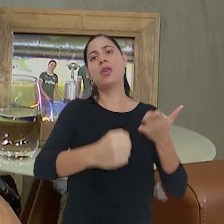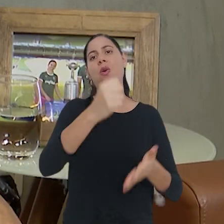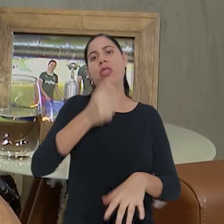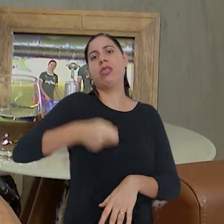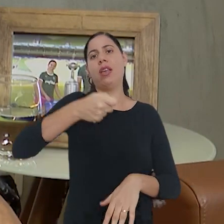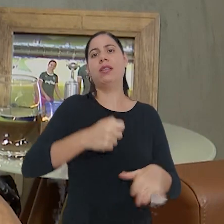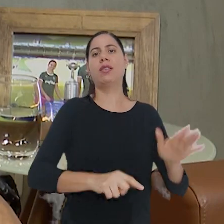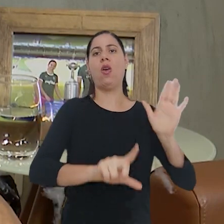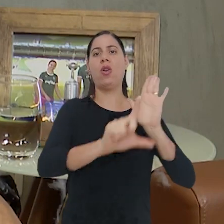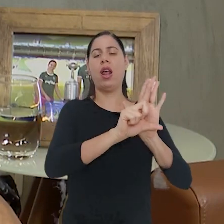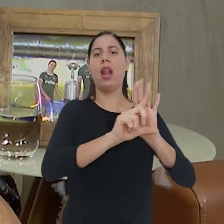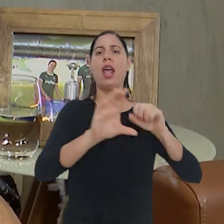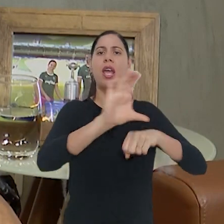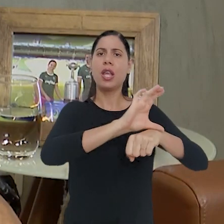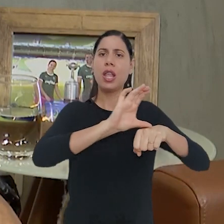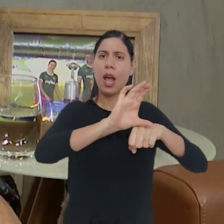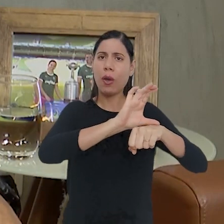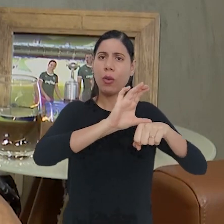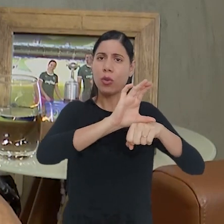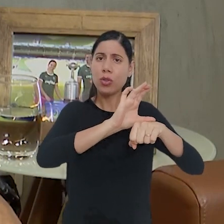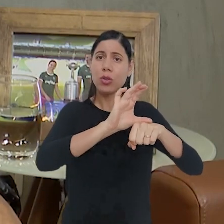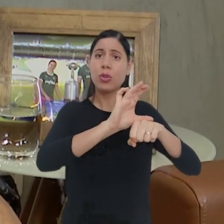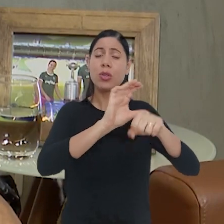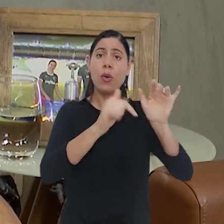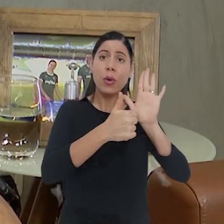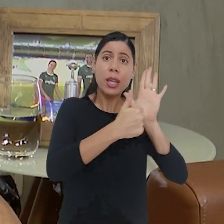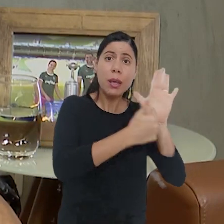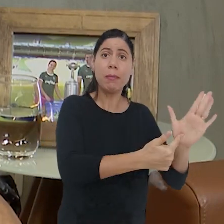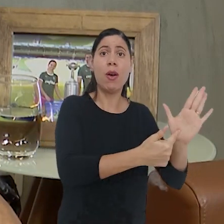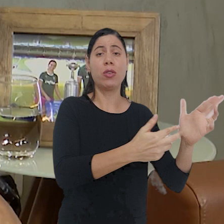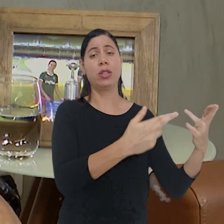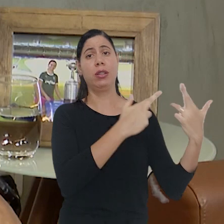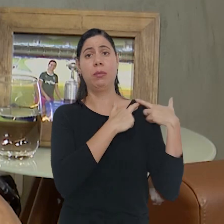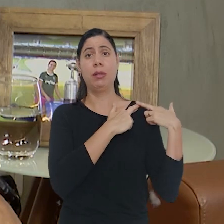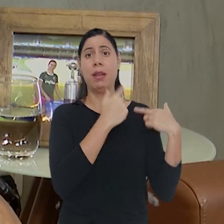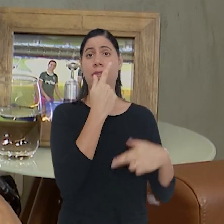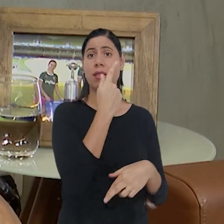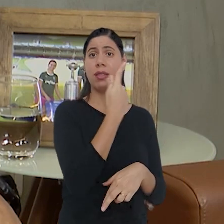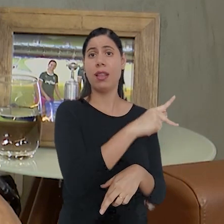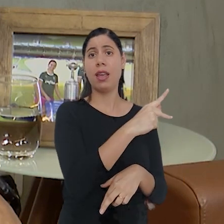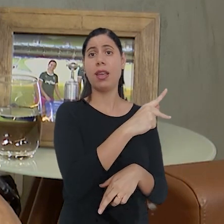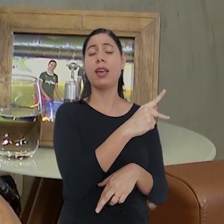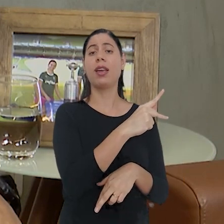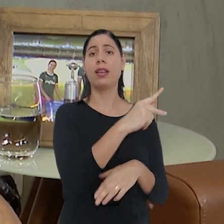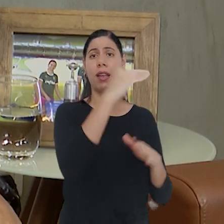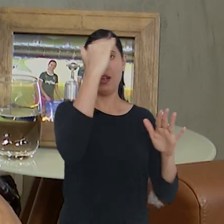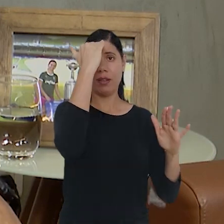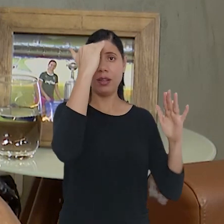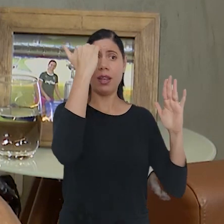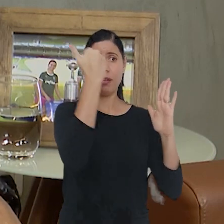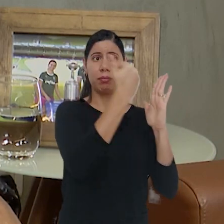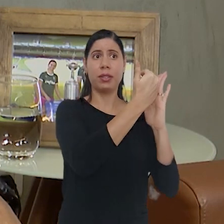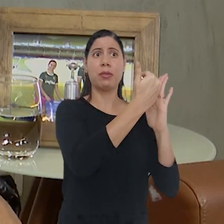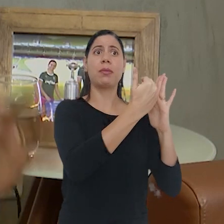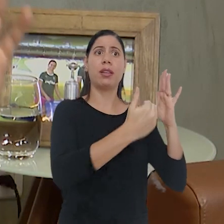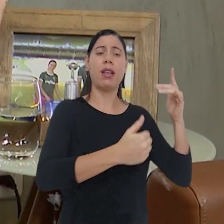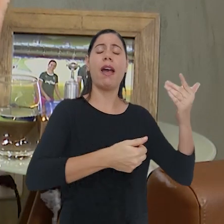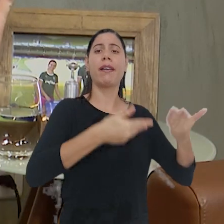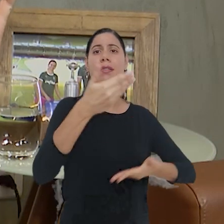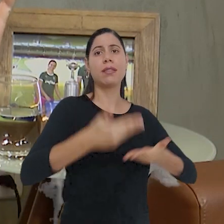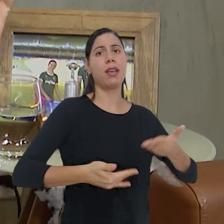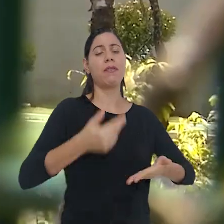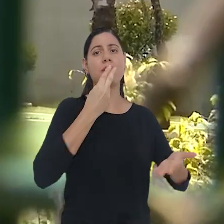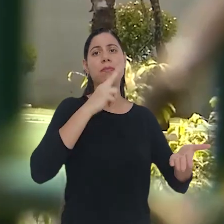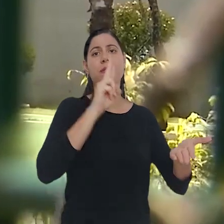lei, na própria Constituição, que atribui aos Correios a responsabilidade de cumprir o serviço postal. É uma